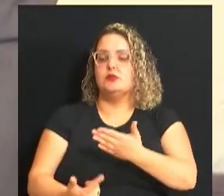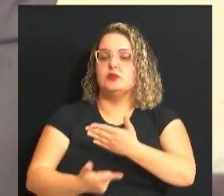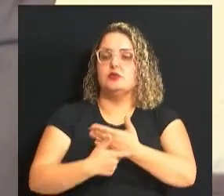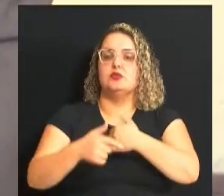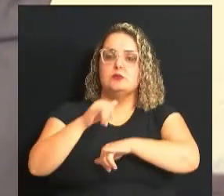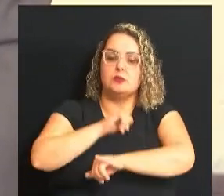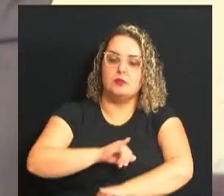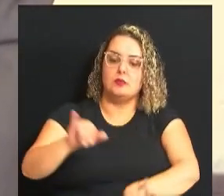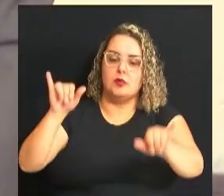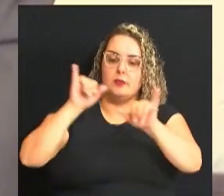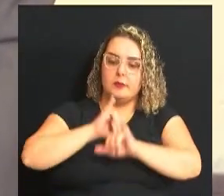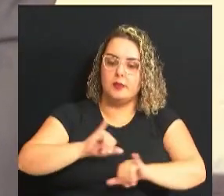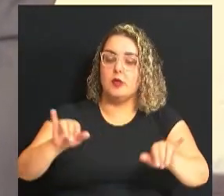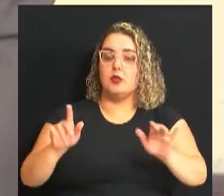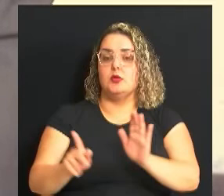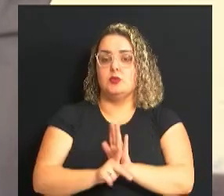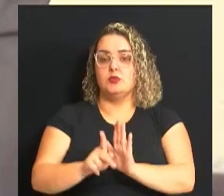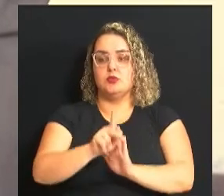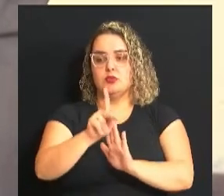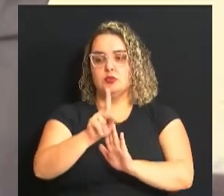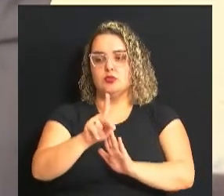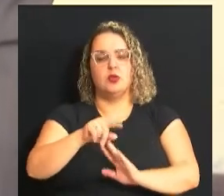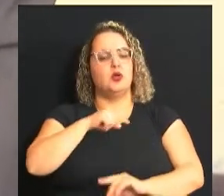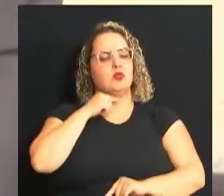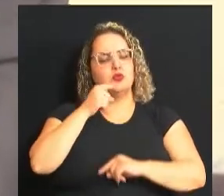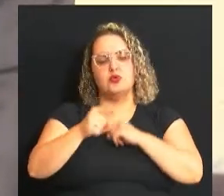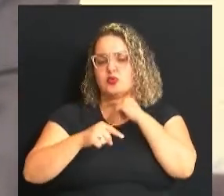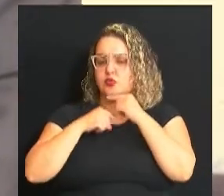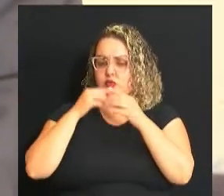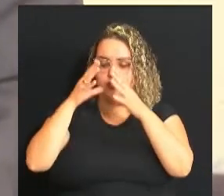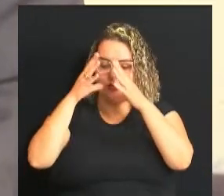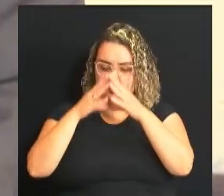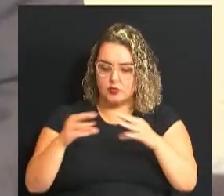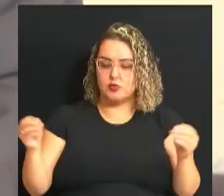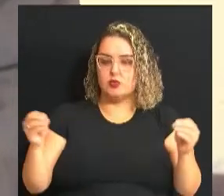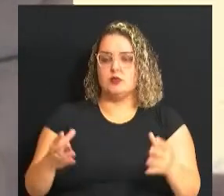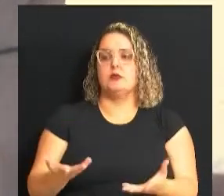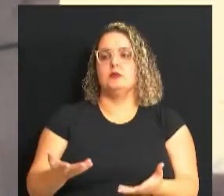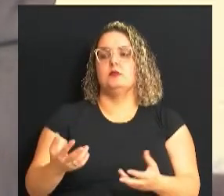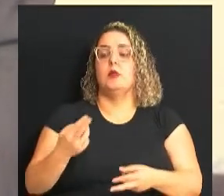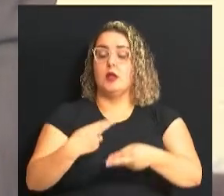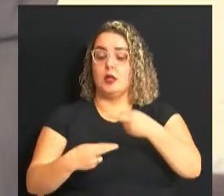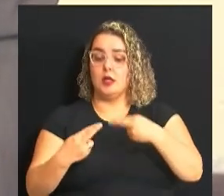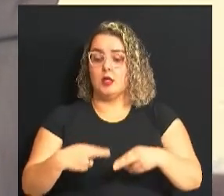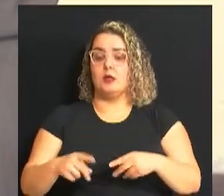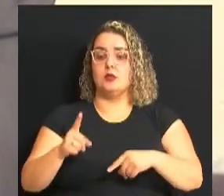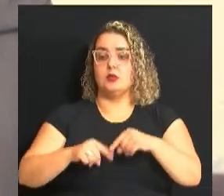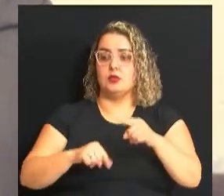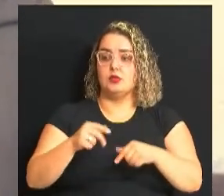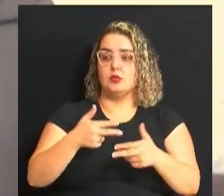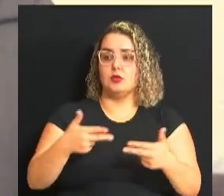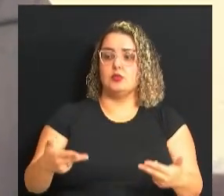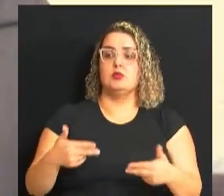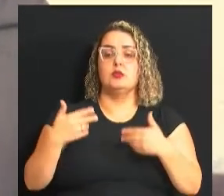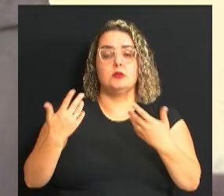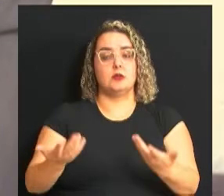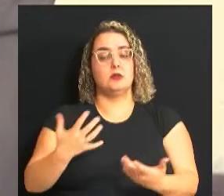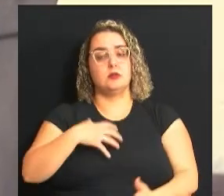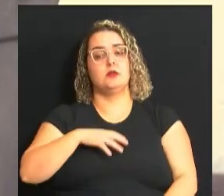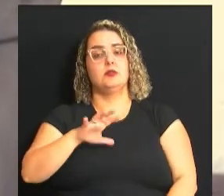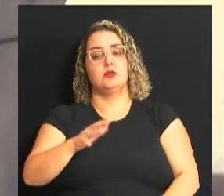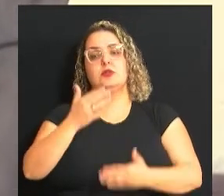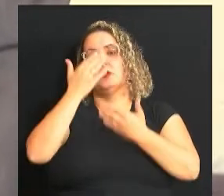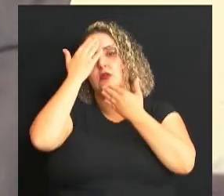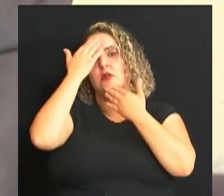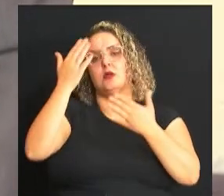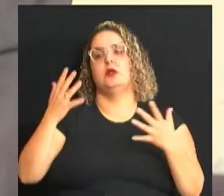publicidade aos projetos e tirar todas as dúvidas relacionadas às matérias. Então, desta forma, agradecendo a